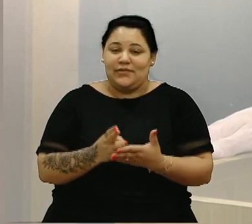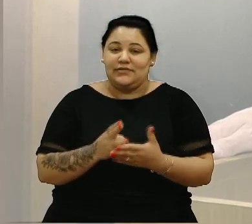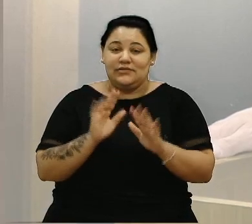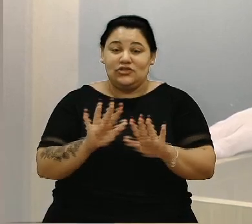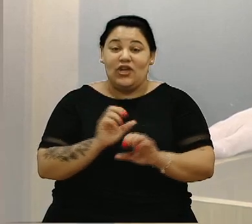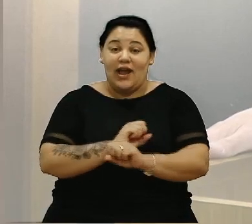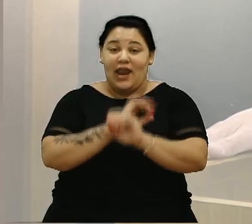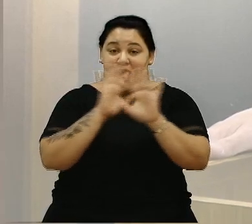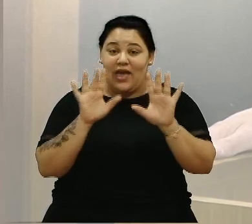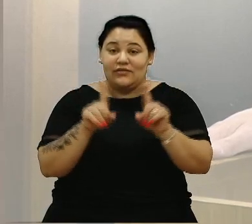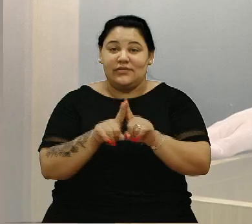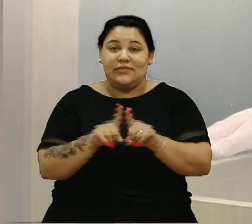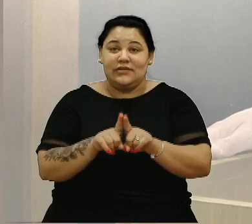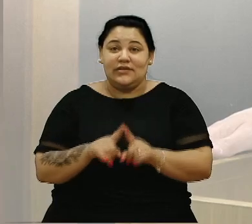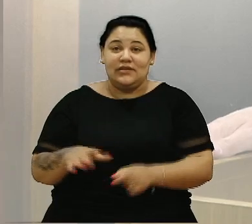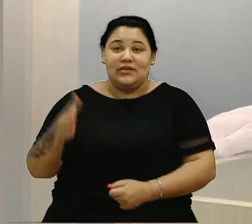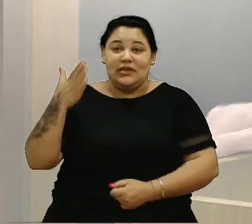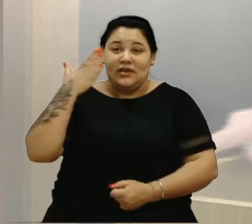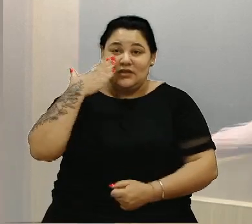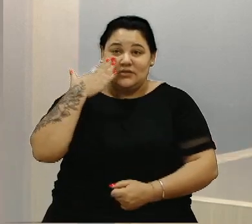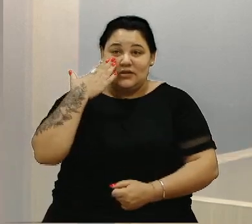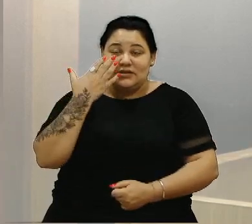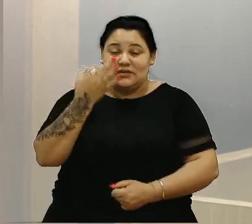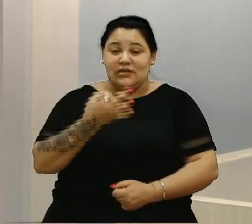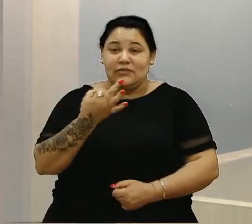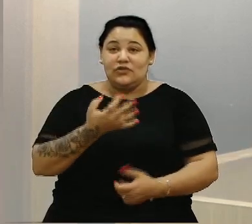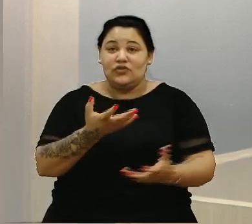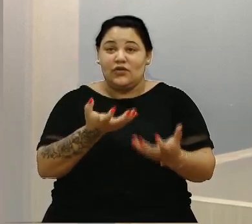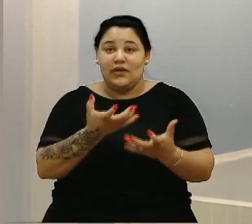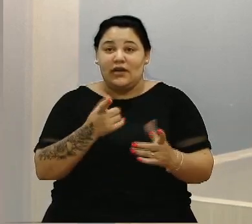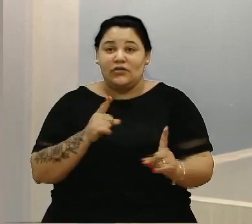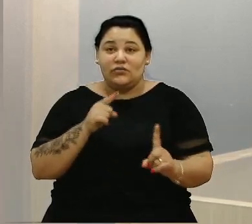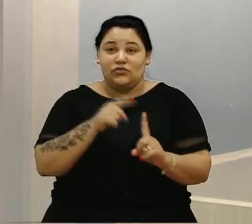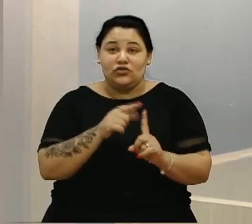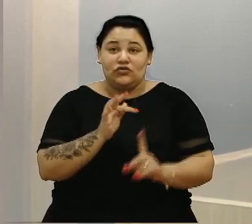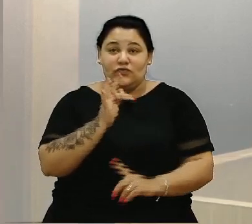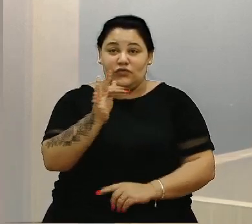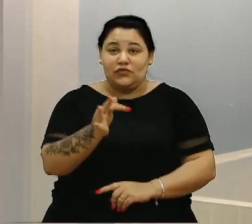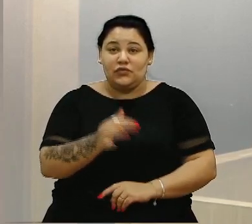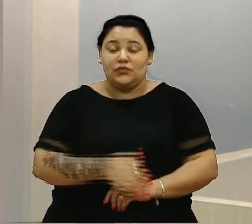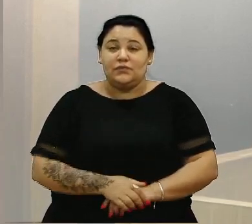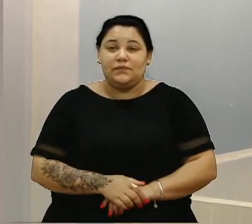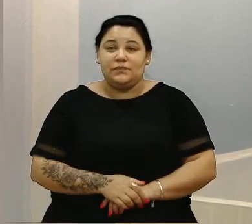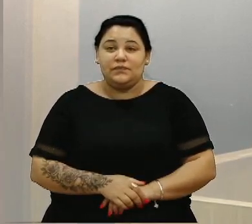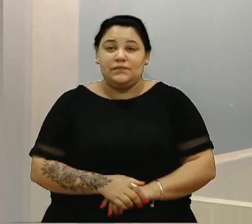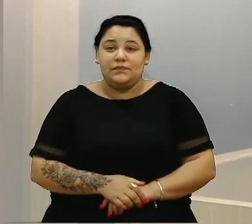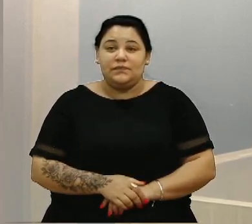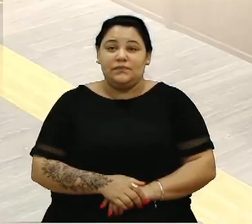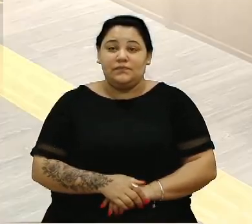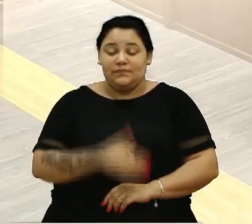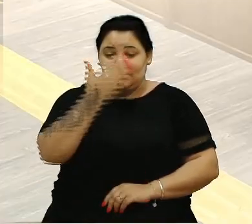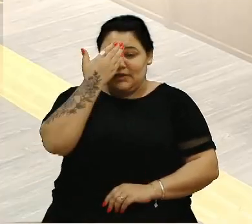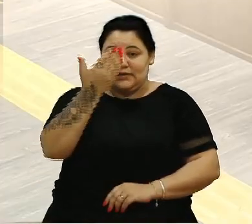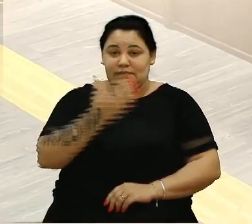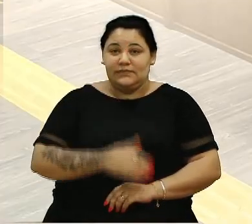claro. E eu sei exatamente o que eu quero e o que eu pretendo no futuro. Obrigado. Desculpa Uma declaração ter passado de líder. a parte. Obrigado.